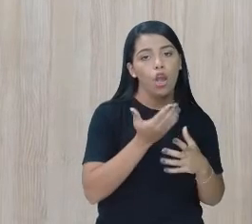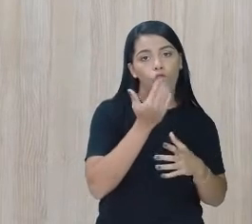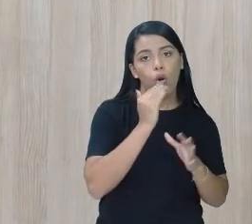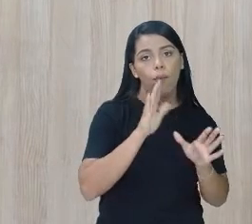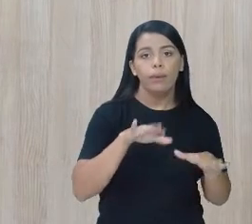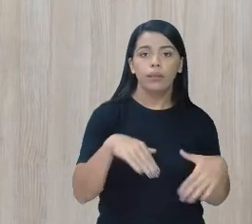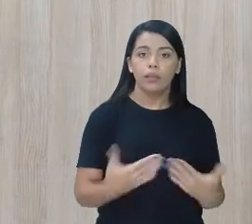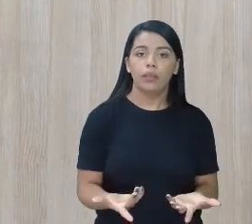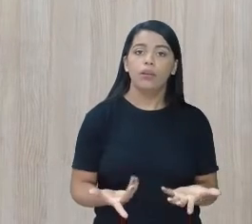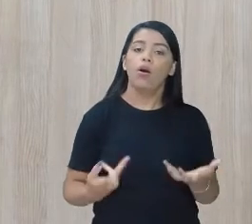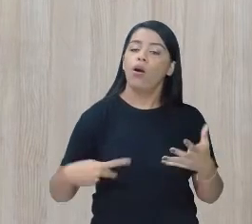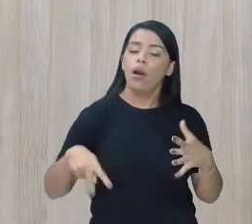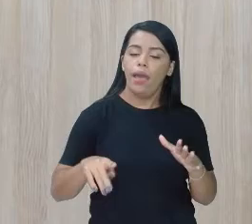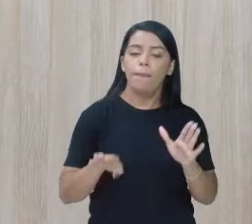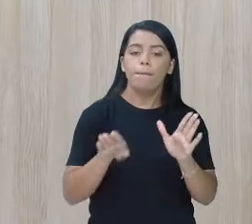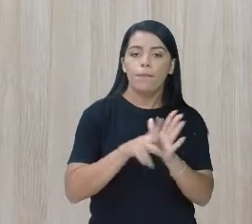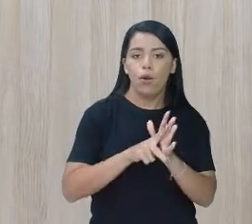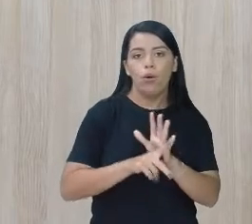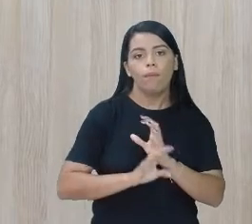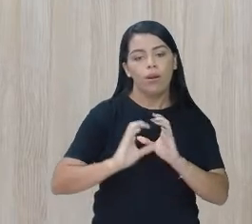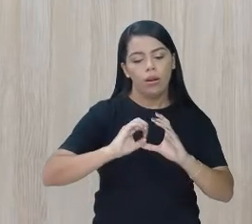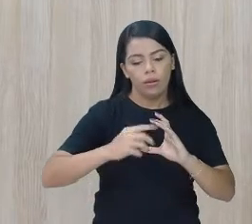da fábula, tá certo?